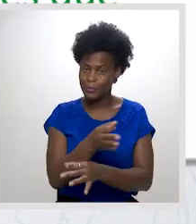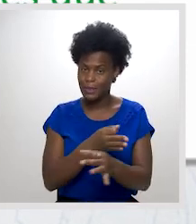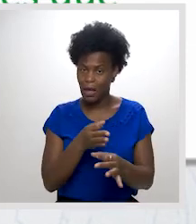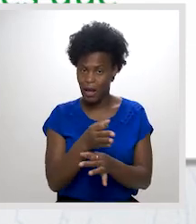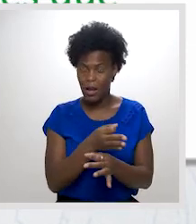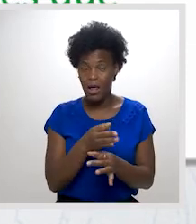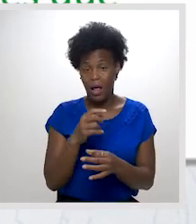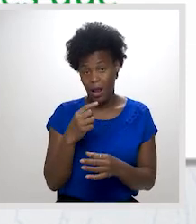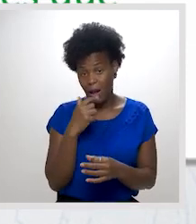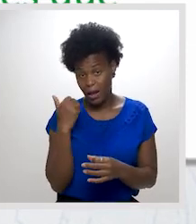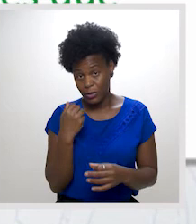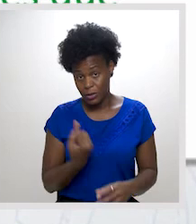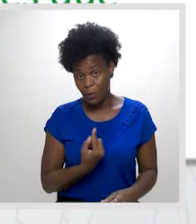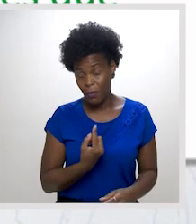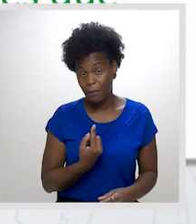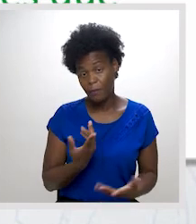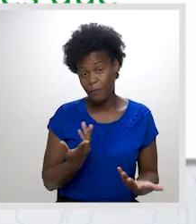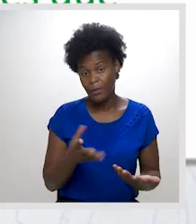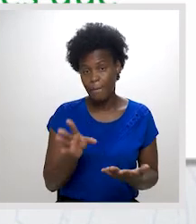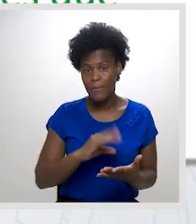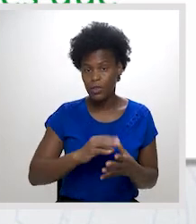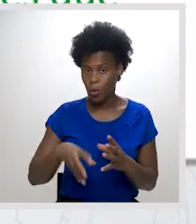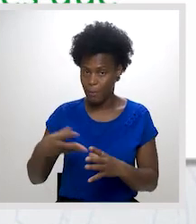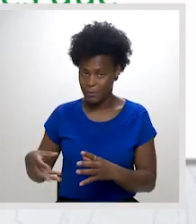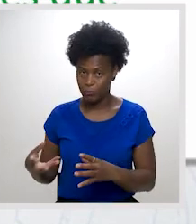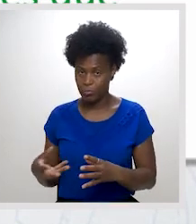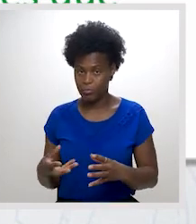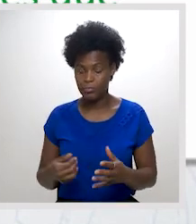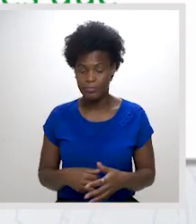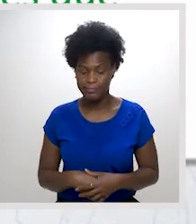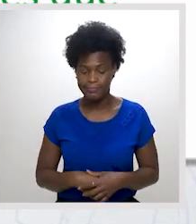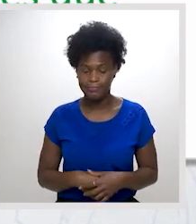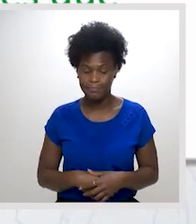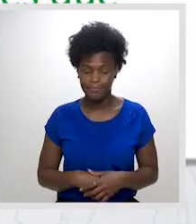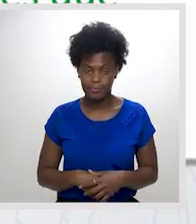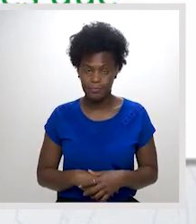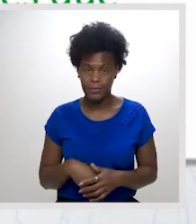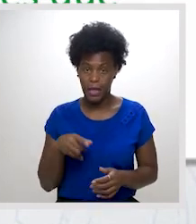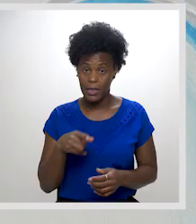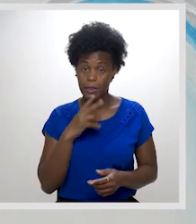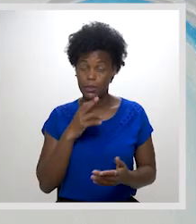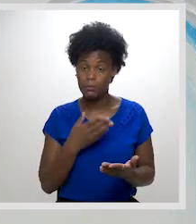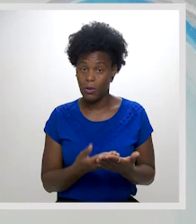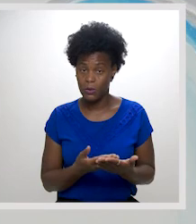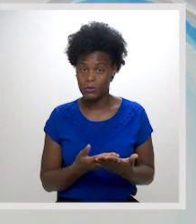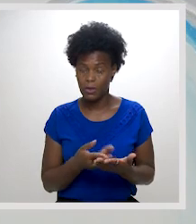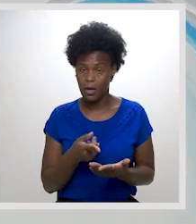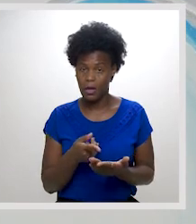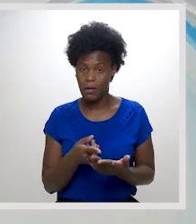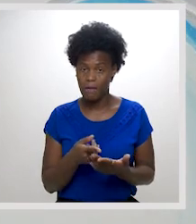e são considerados os mais complexos. Esta é a